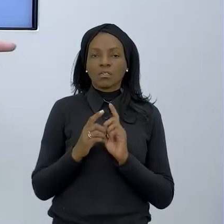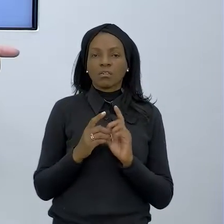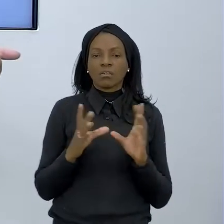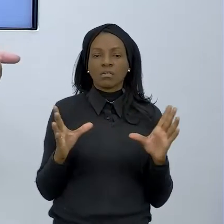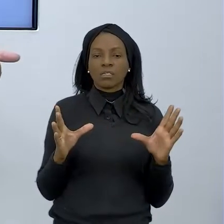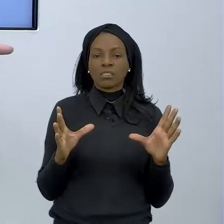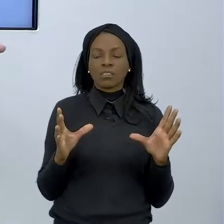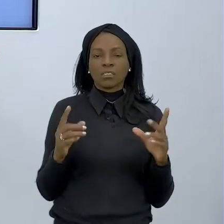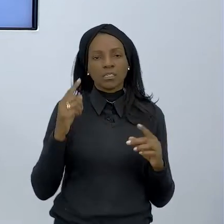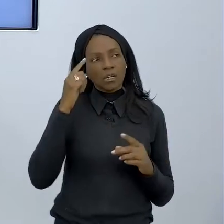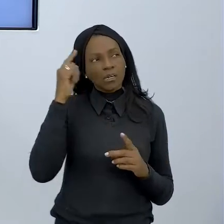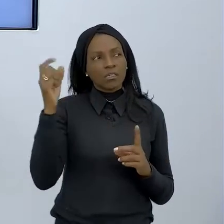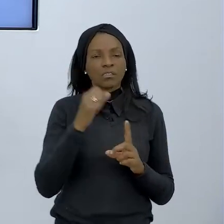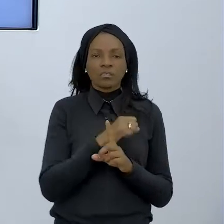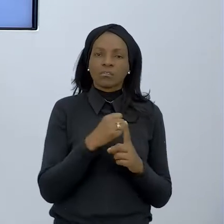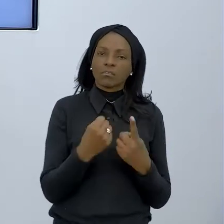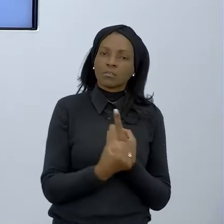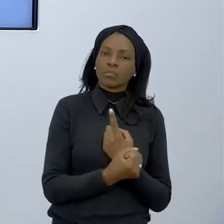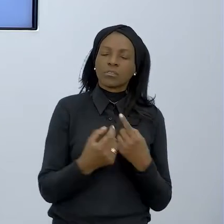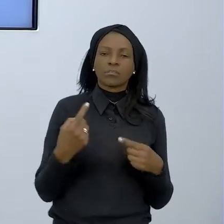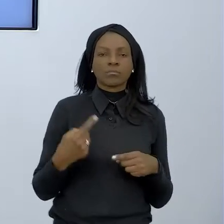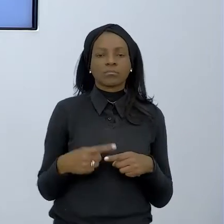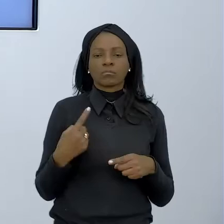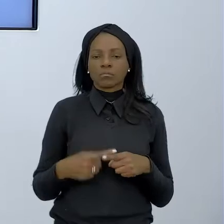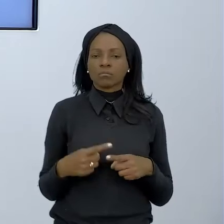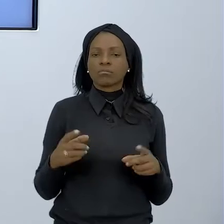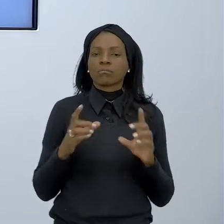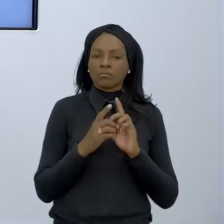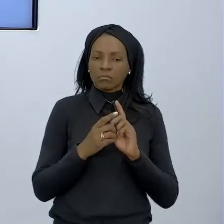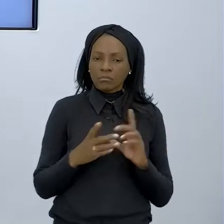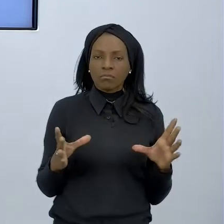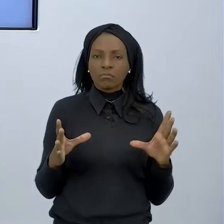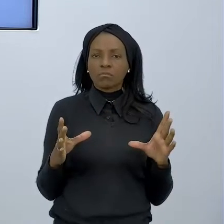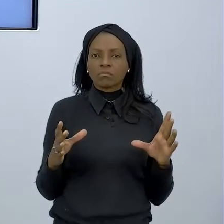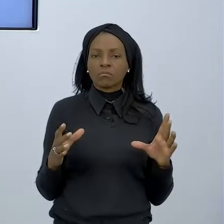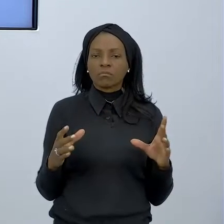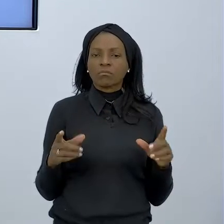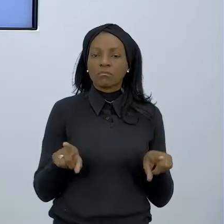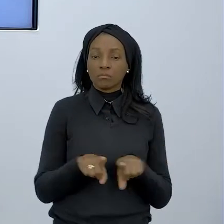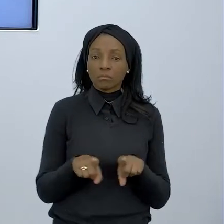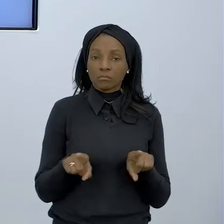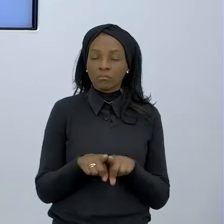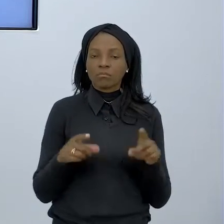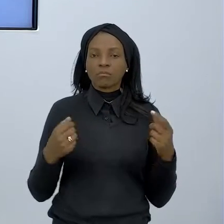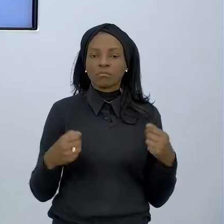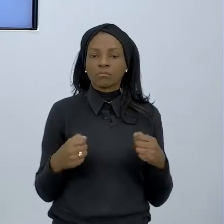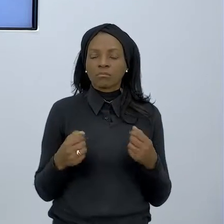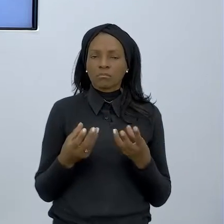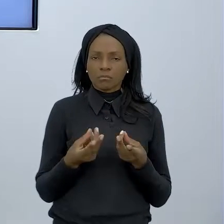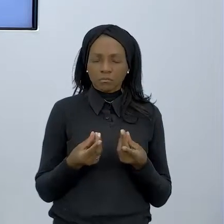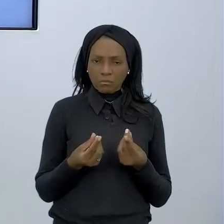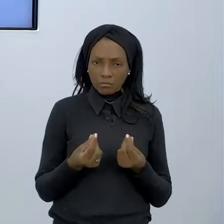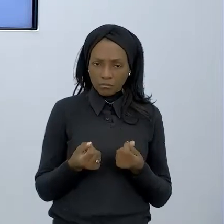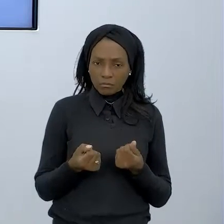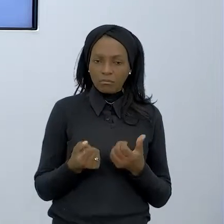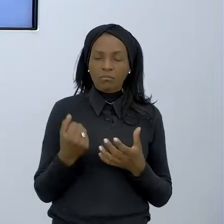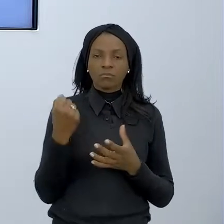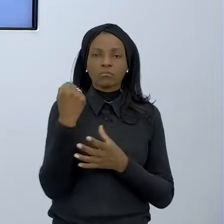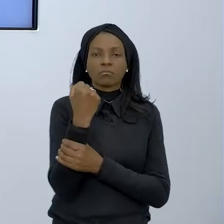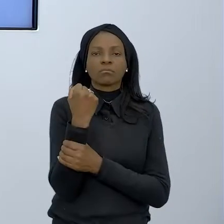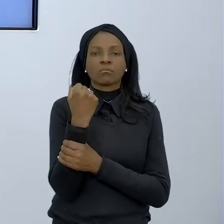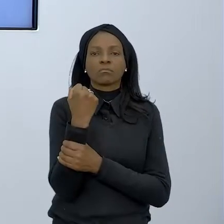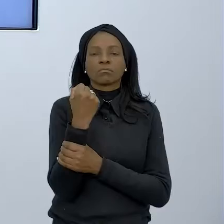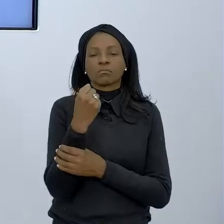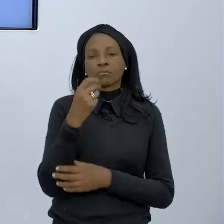prisma social, porque a democracia ela deve ter também a sensibilidade de garantir